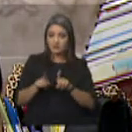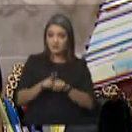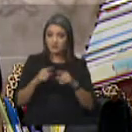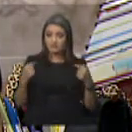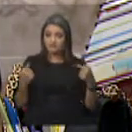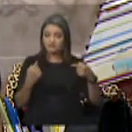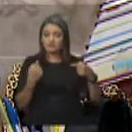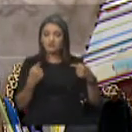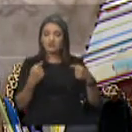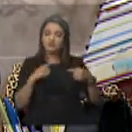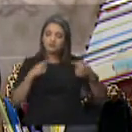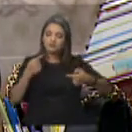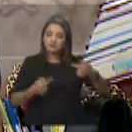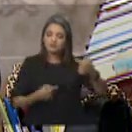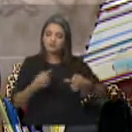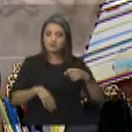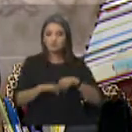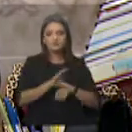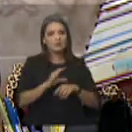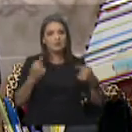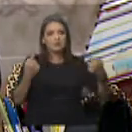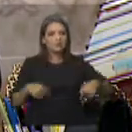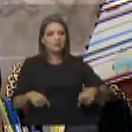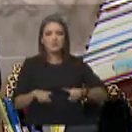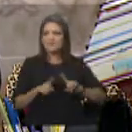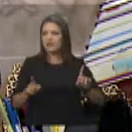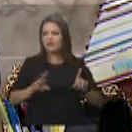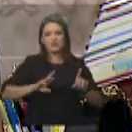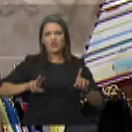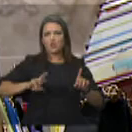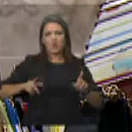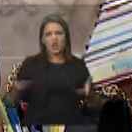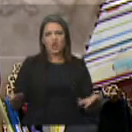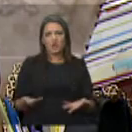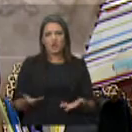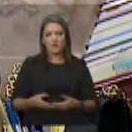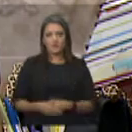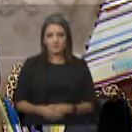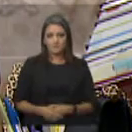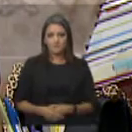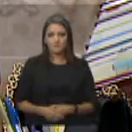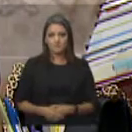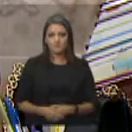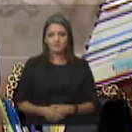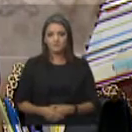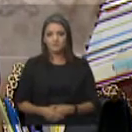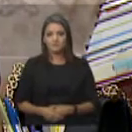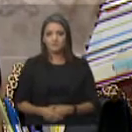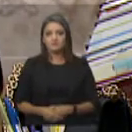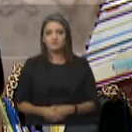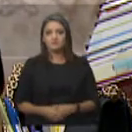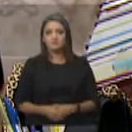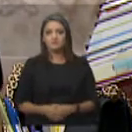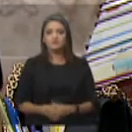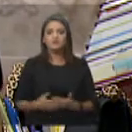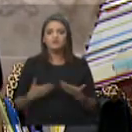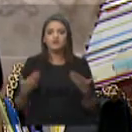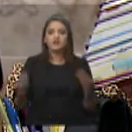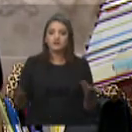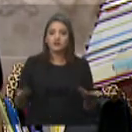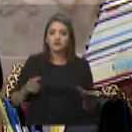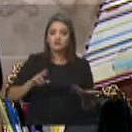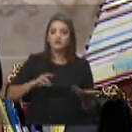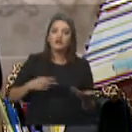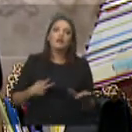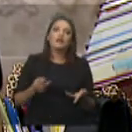diretamente com a Constituição, o que não se verifica nessa situação. Essas considerações, entende-se que não é caso de se